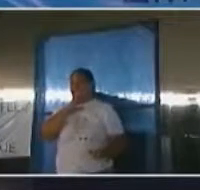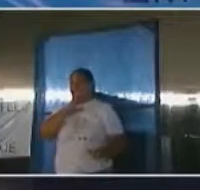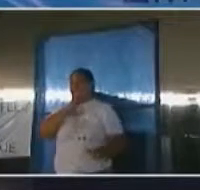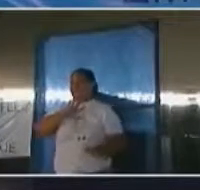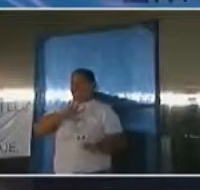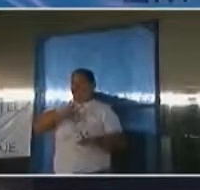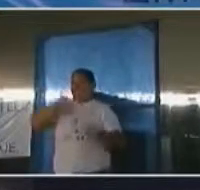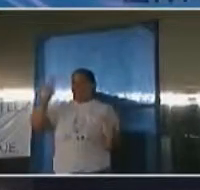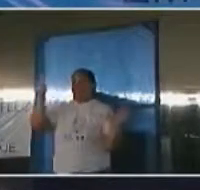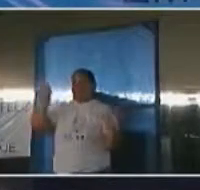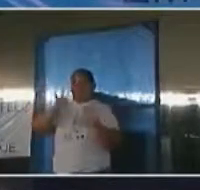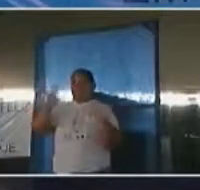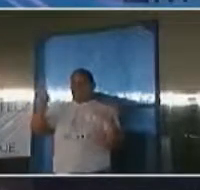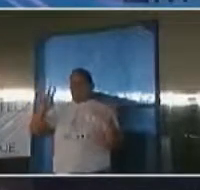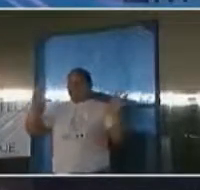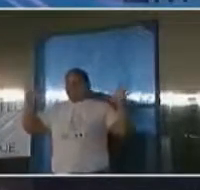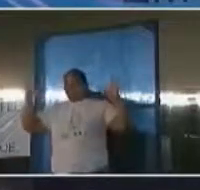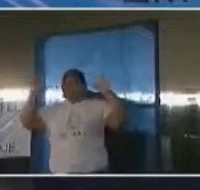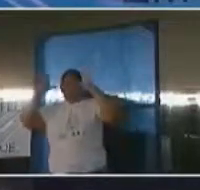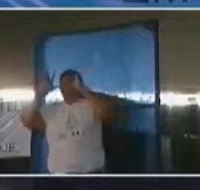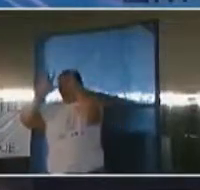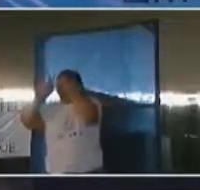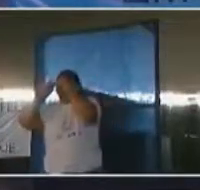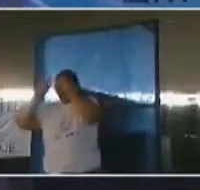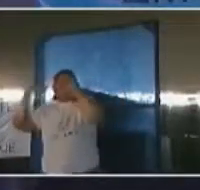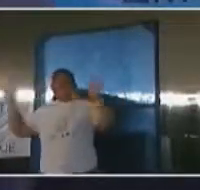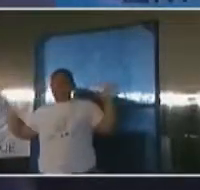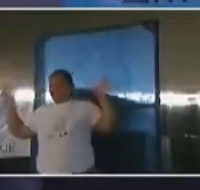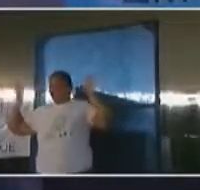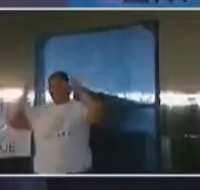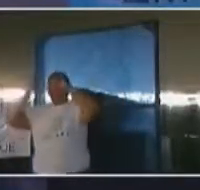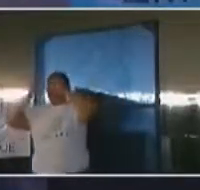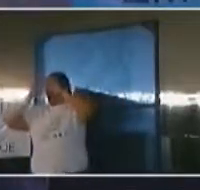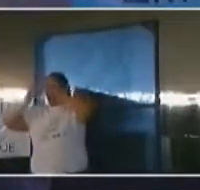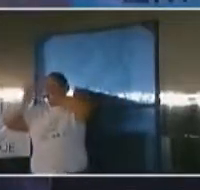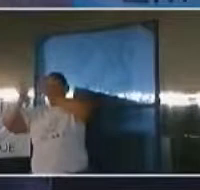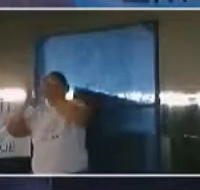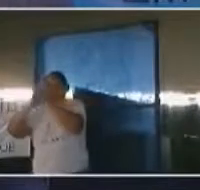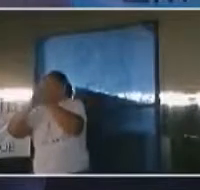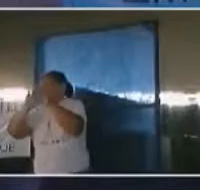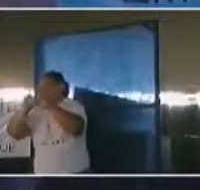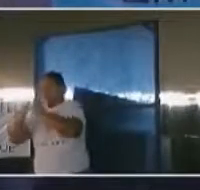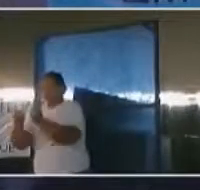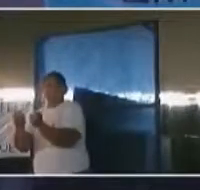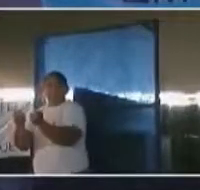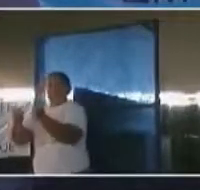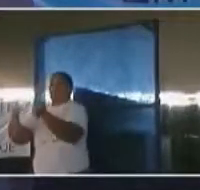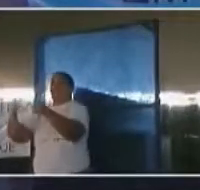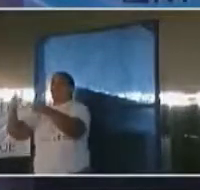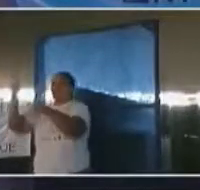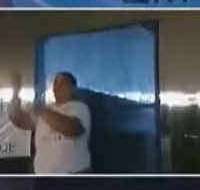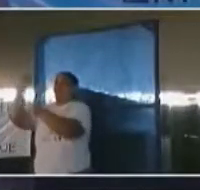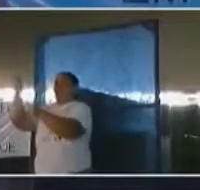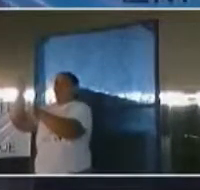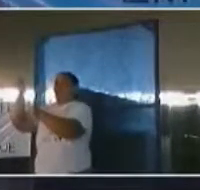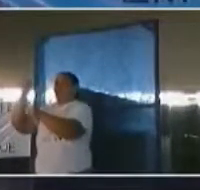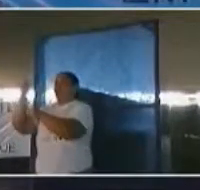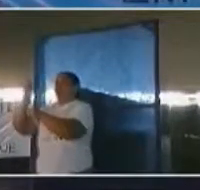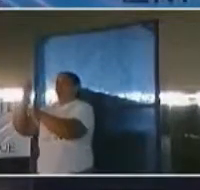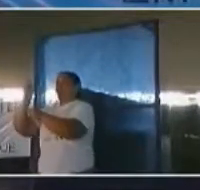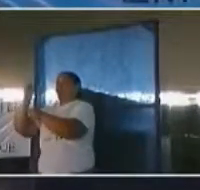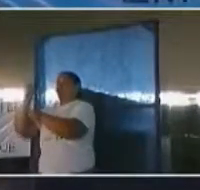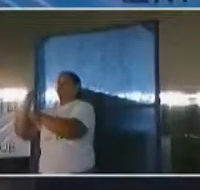Masmorras escuras e úmidas para as pandorgas. Onde quer que houvessem fios,